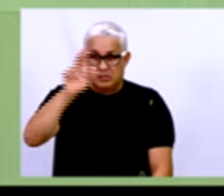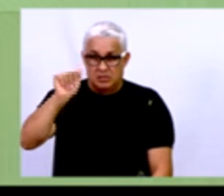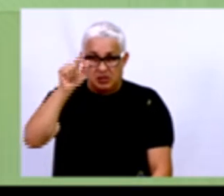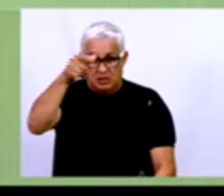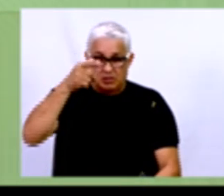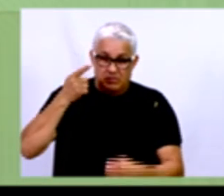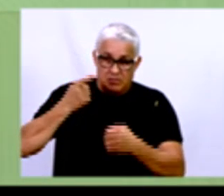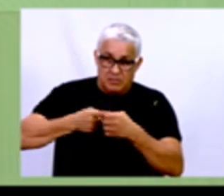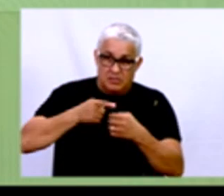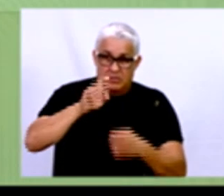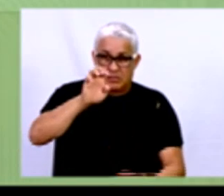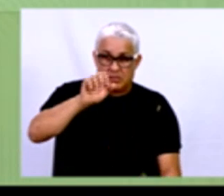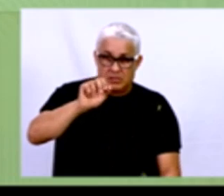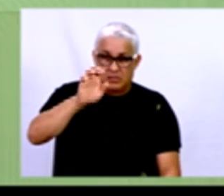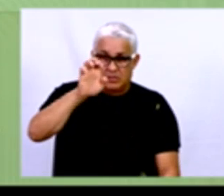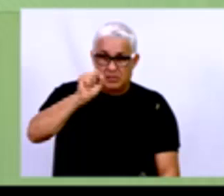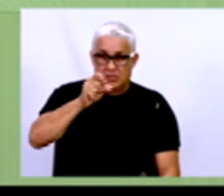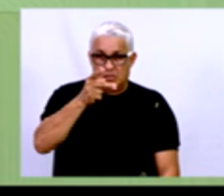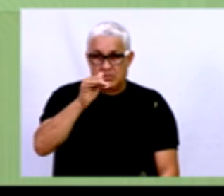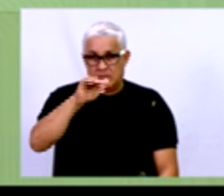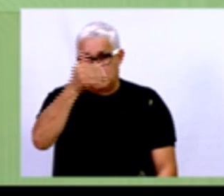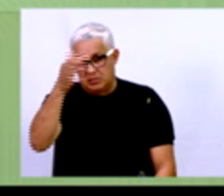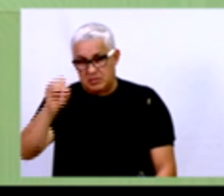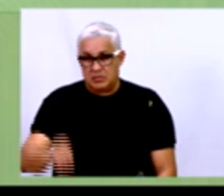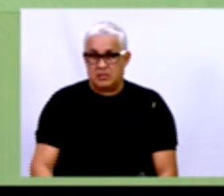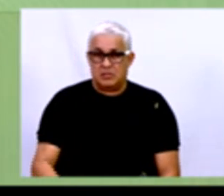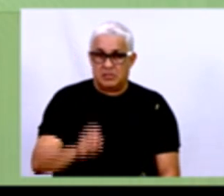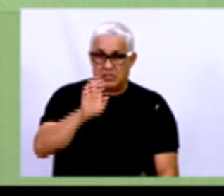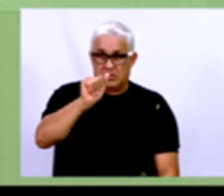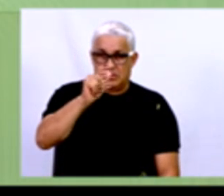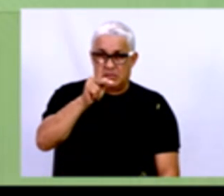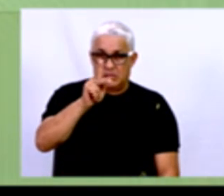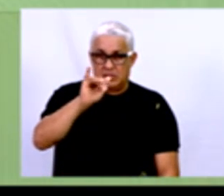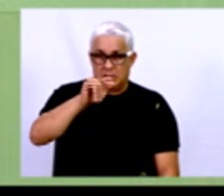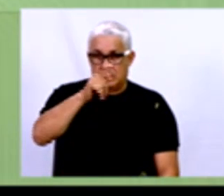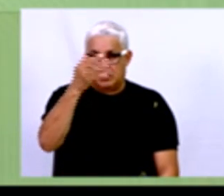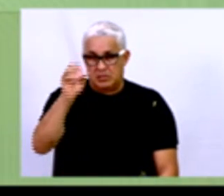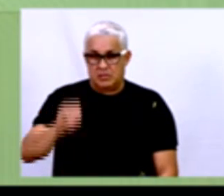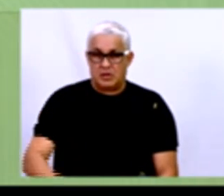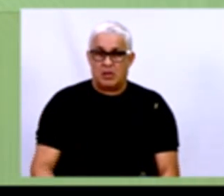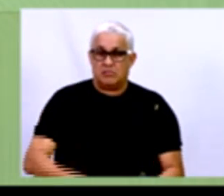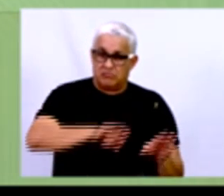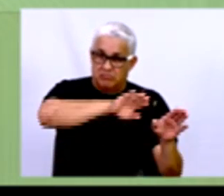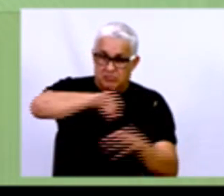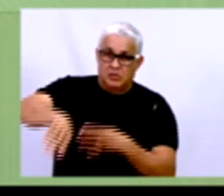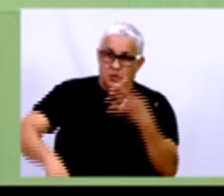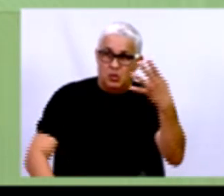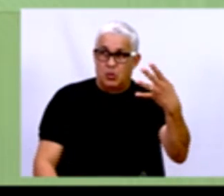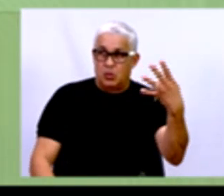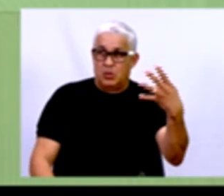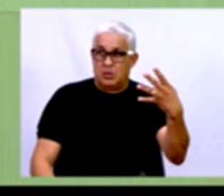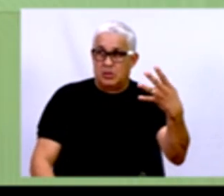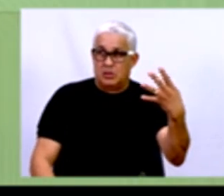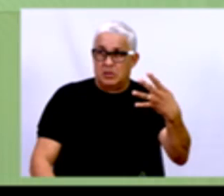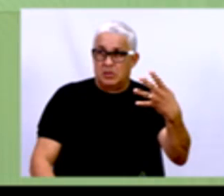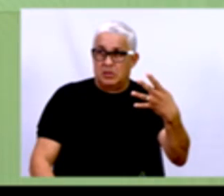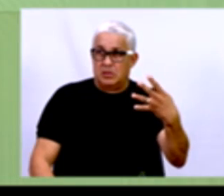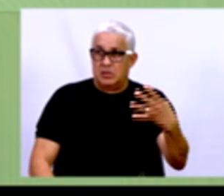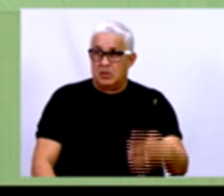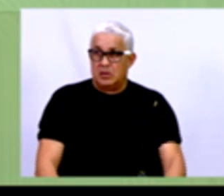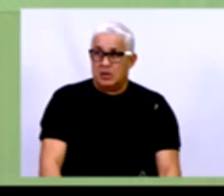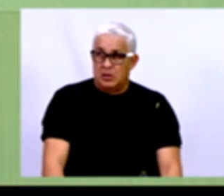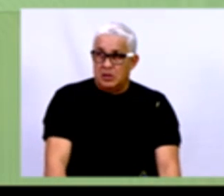Oeste. Muito bem, parabéns. Agora vamos para a questão 4, que é sobre essa tirinha. Vamos acompanhar o que diz a